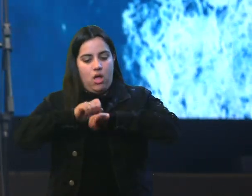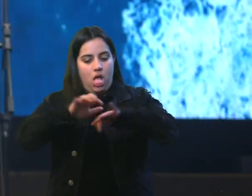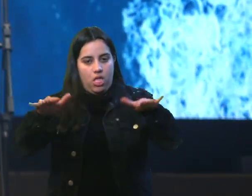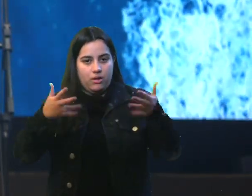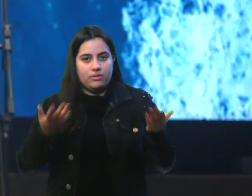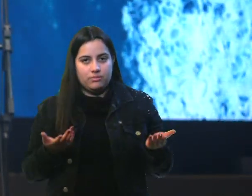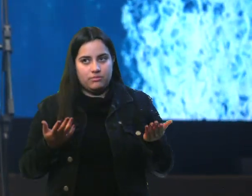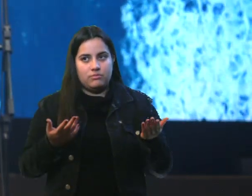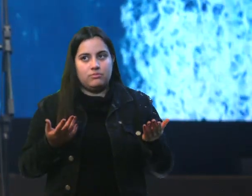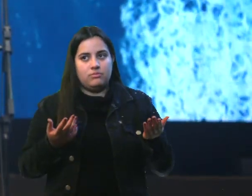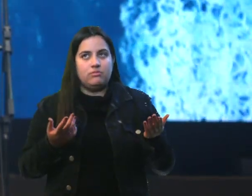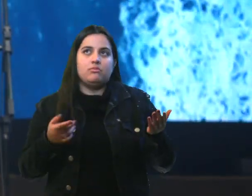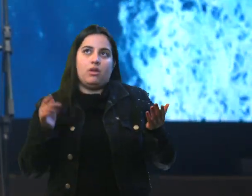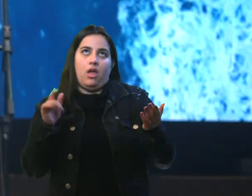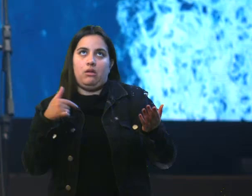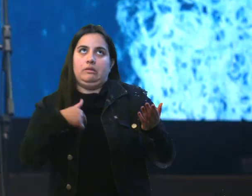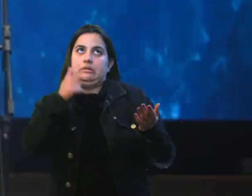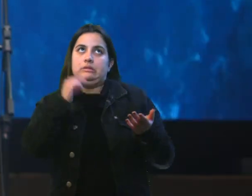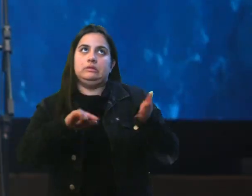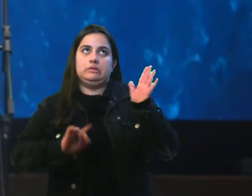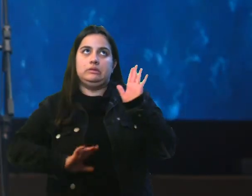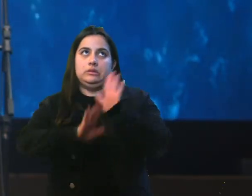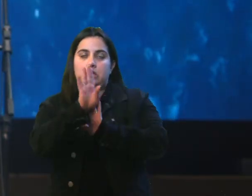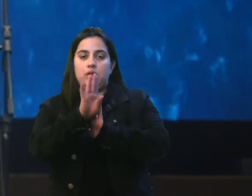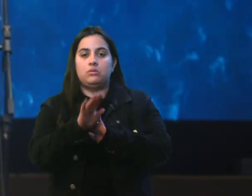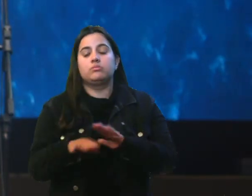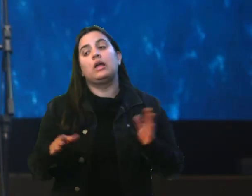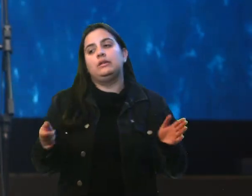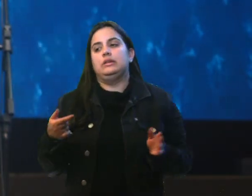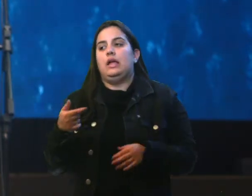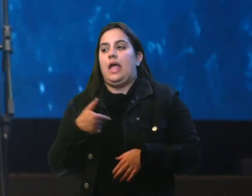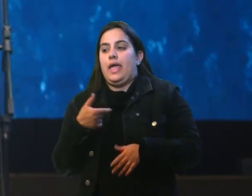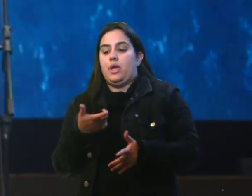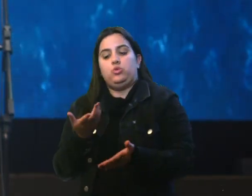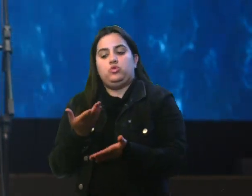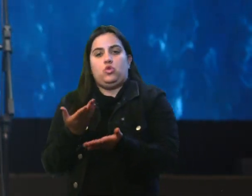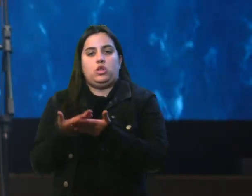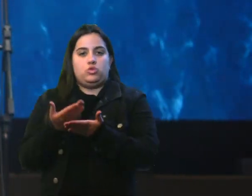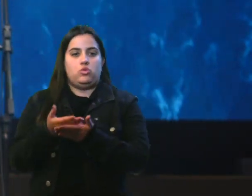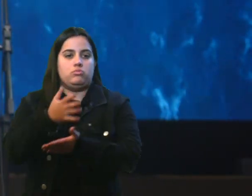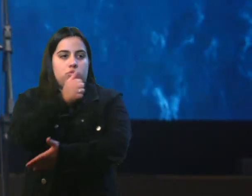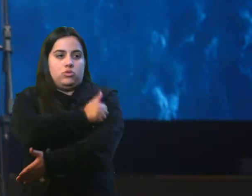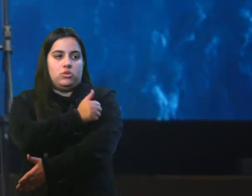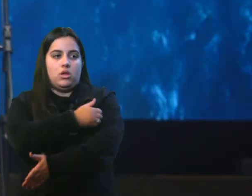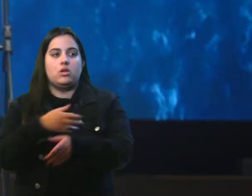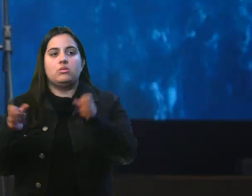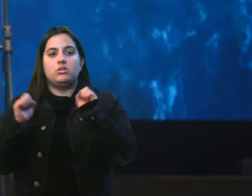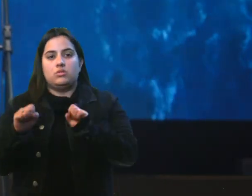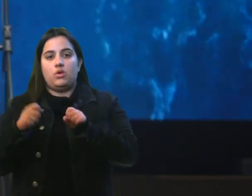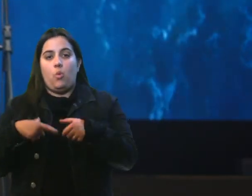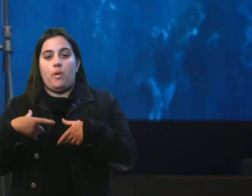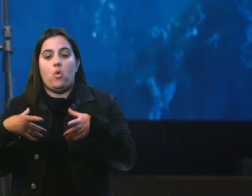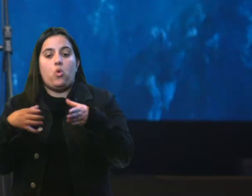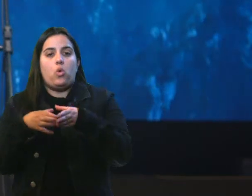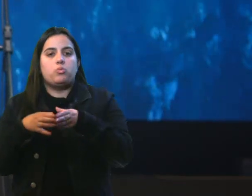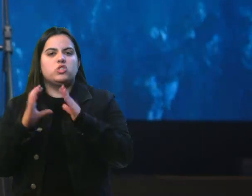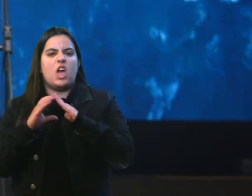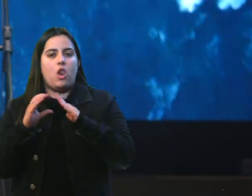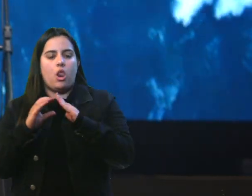ser uma forma de eu ver que eu sou uma pessoa bem-sucedida. Se eu sou um estudante, pode ser o meu grupo de estudo bíblico que está cheio.